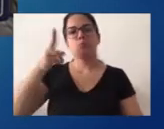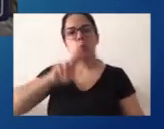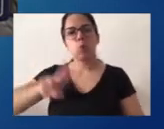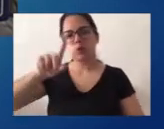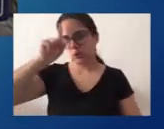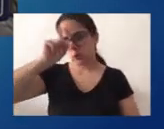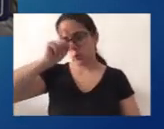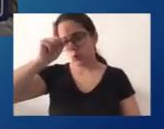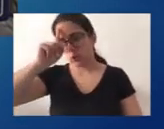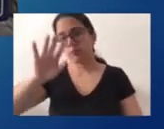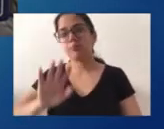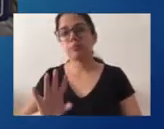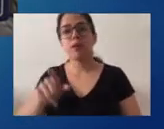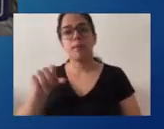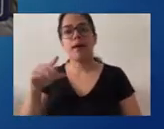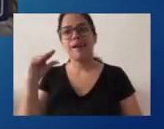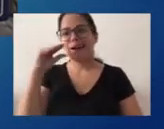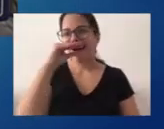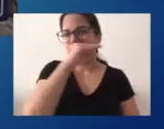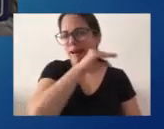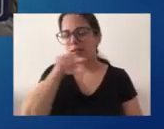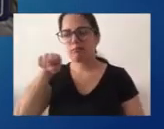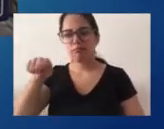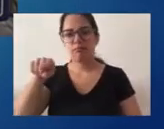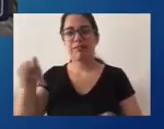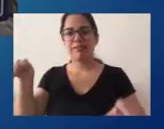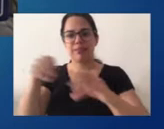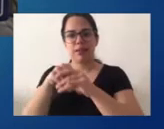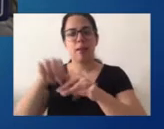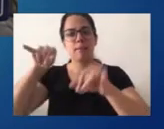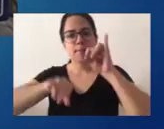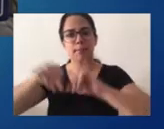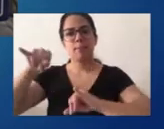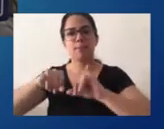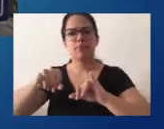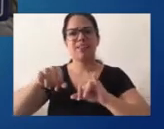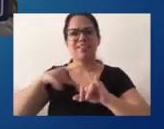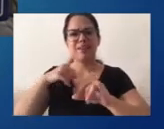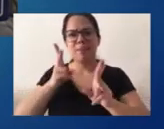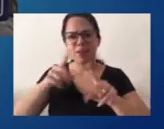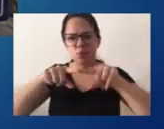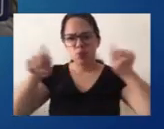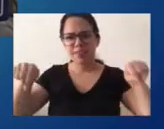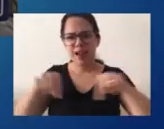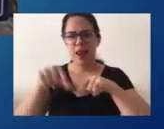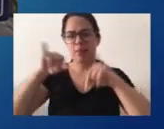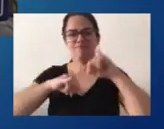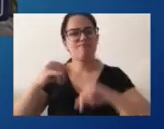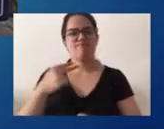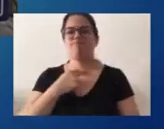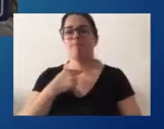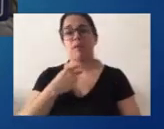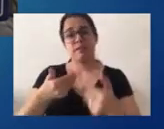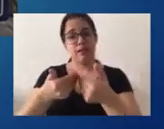rotineiramente, com muita frequência. Então, o calor gerado por esses equipamentos dentro de um laboratório tornaria um ambiente, né,